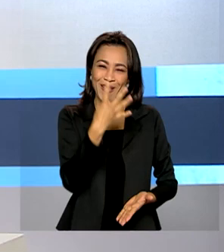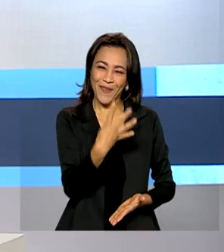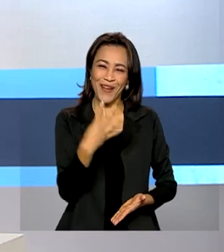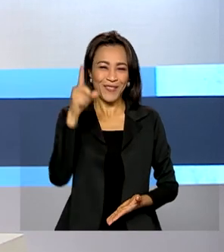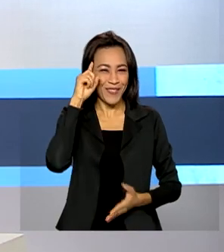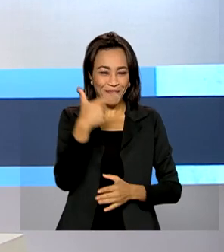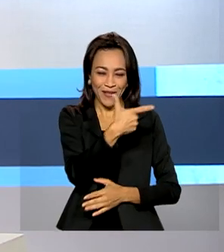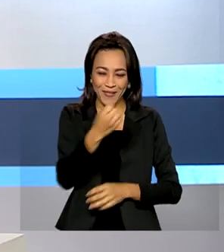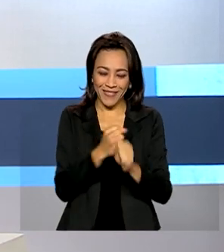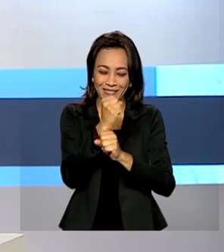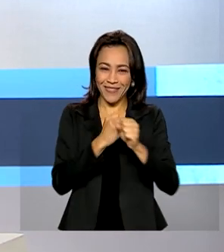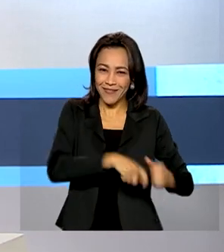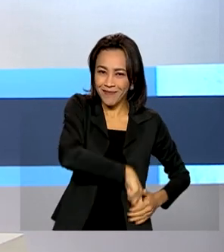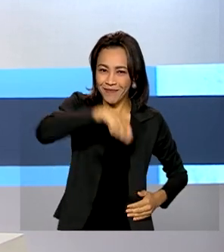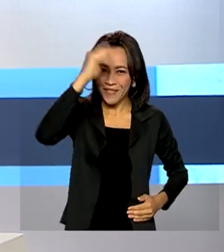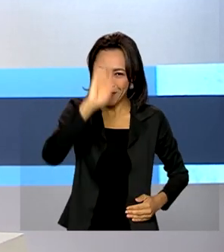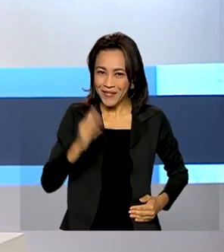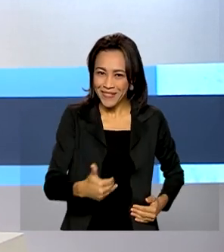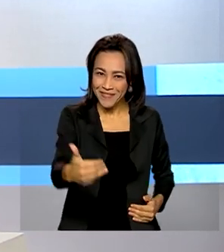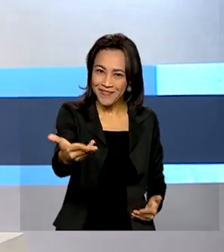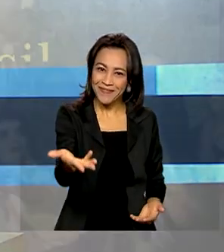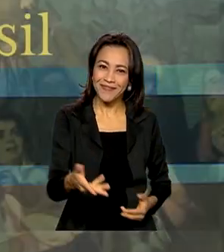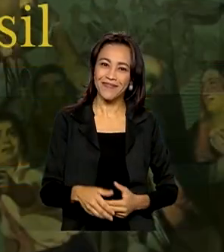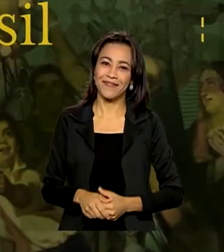bicentenário da independência do Brasil.